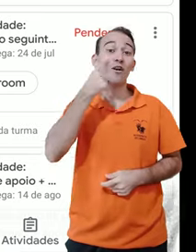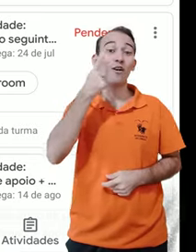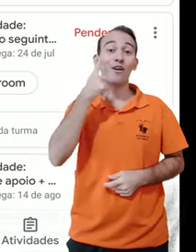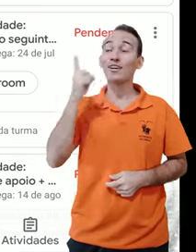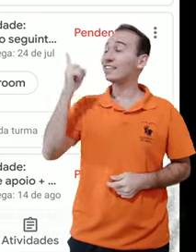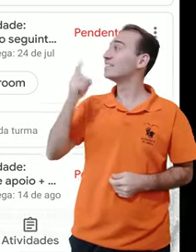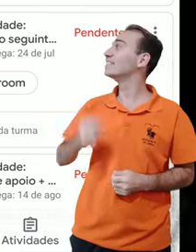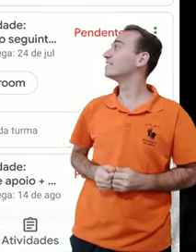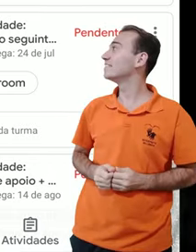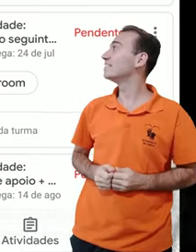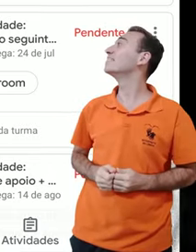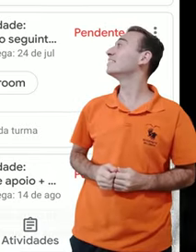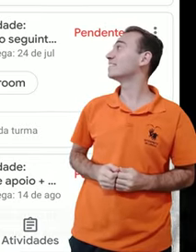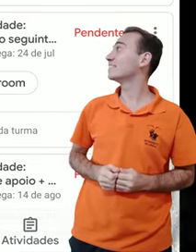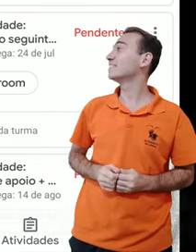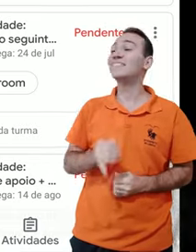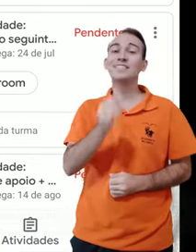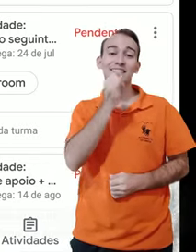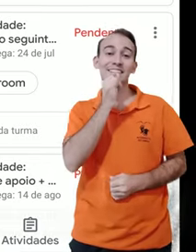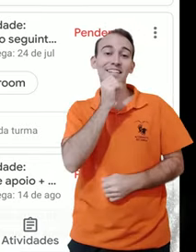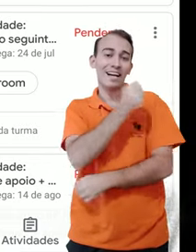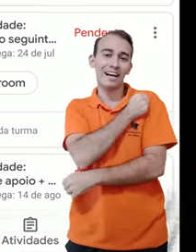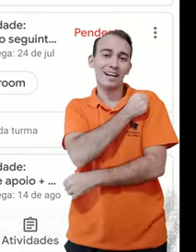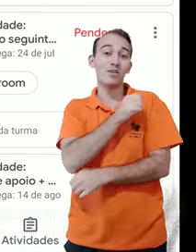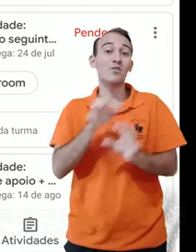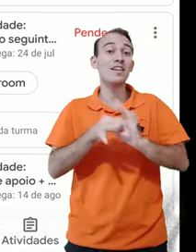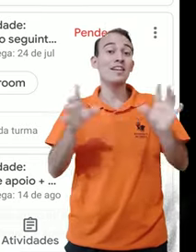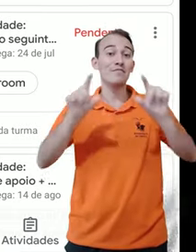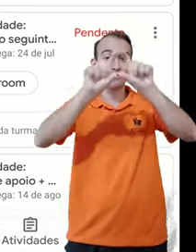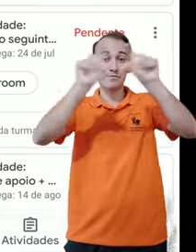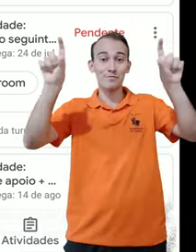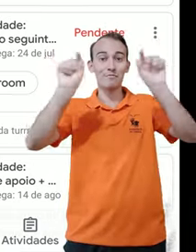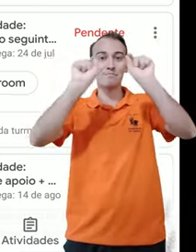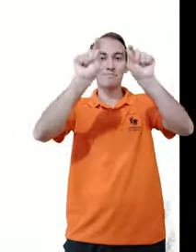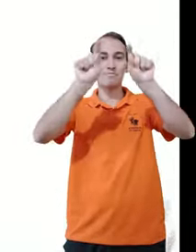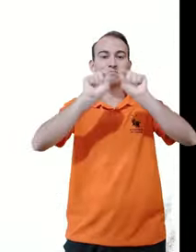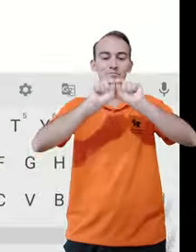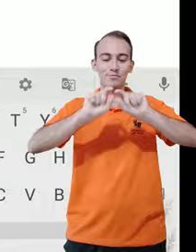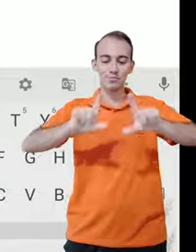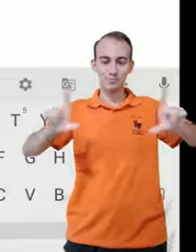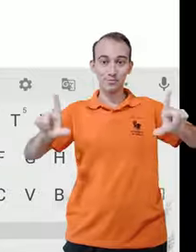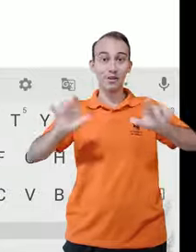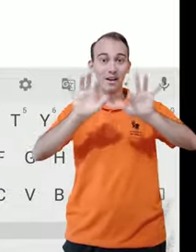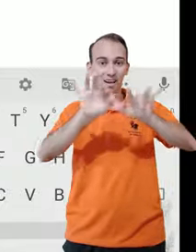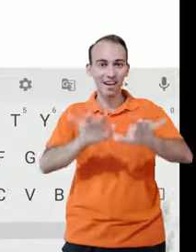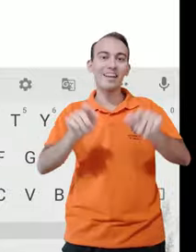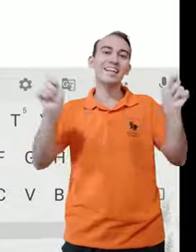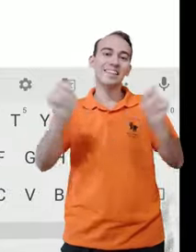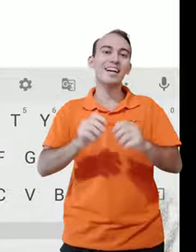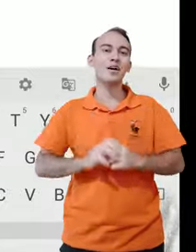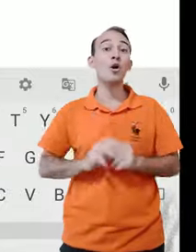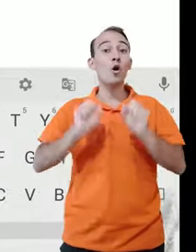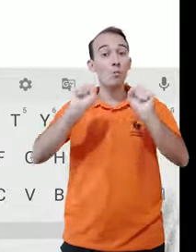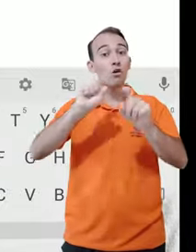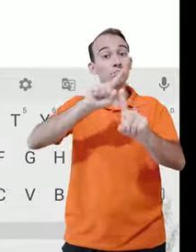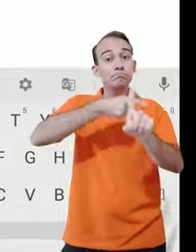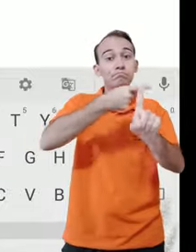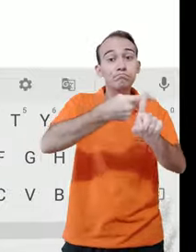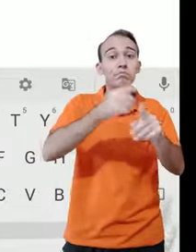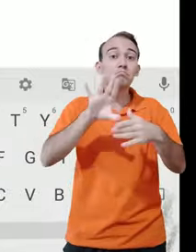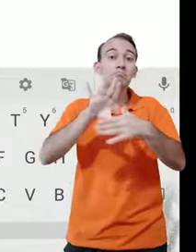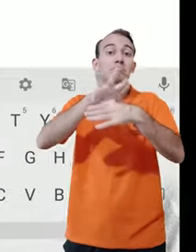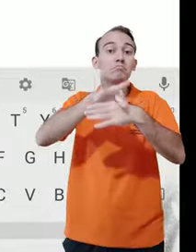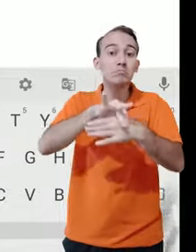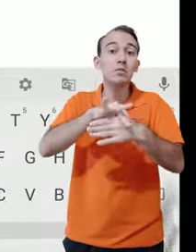nesta turma os alunos podem postar algo no mural ao clicar no primeiro campo compartilhar com sua turma você pode anexar algum arquivo